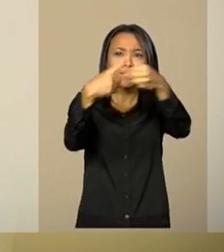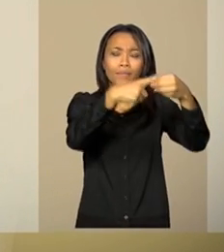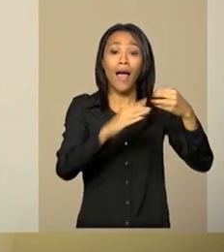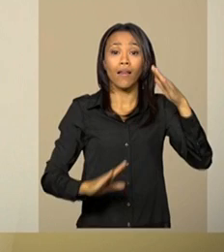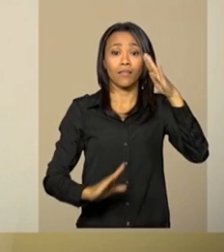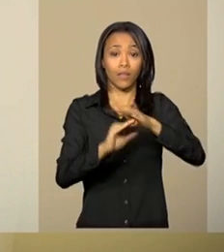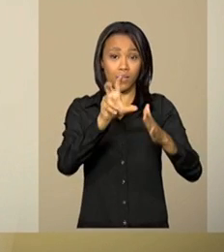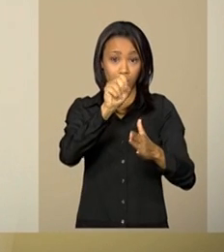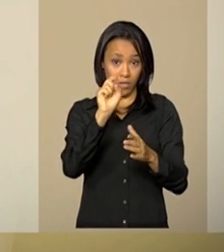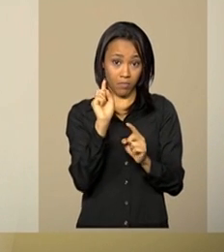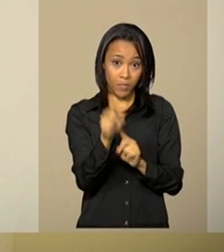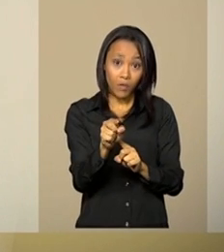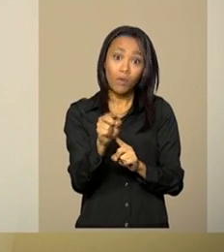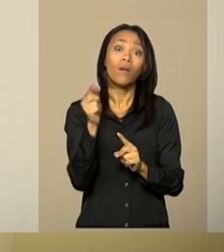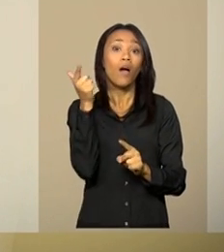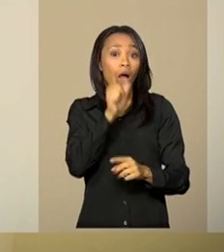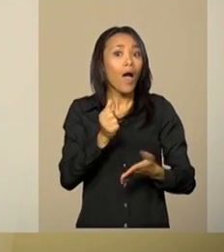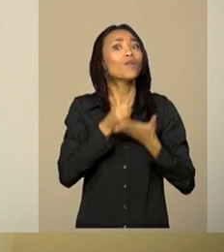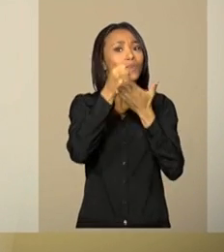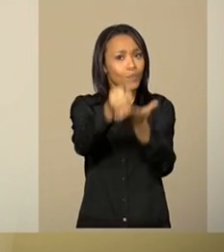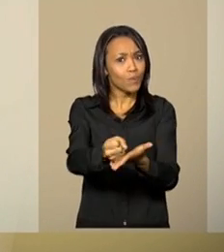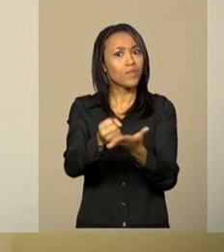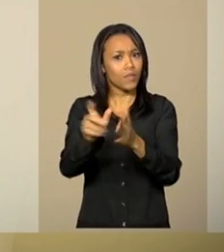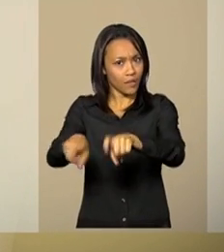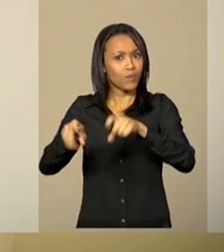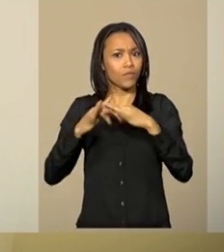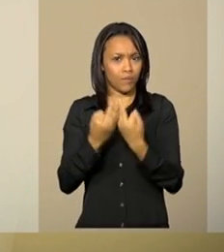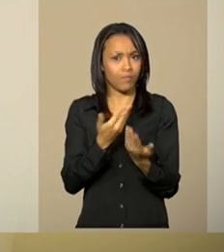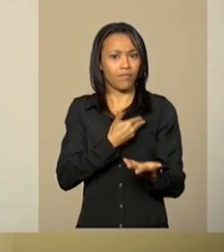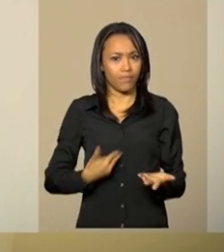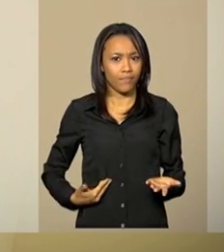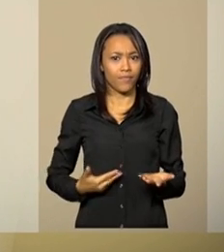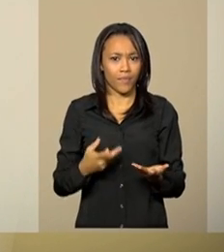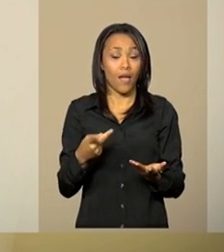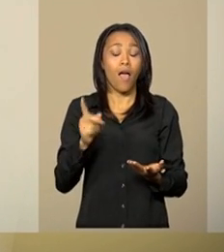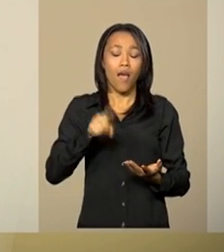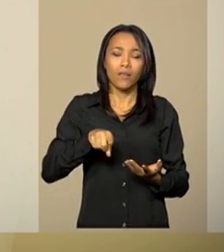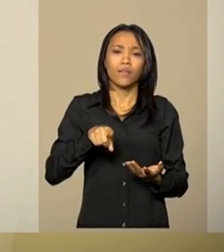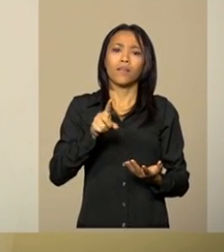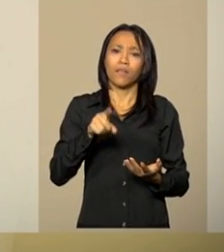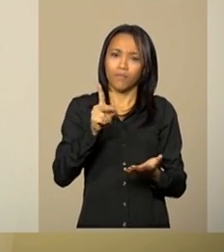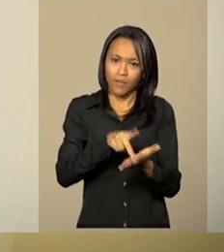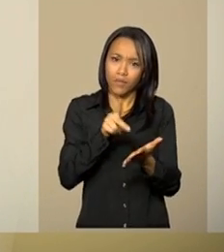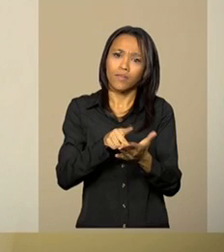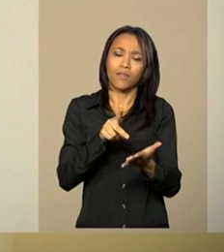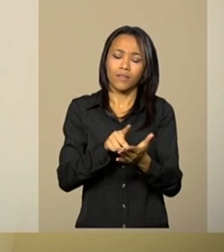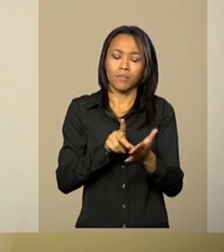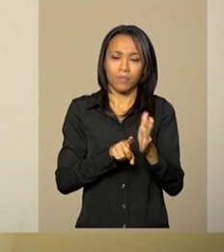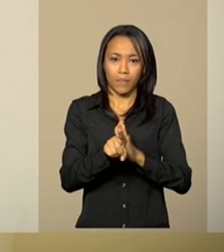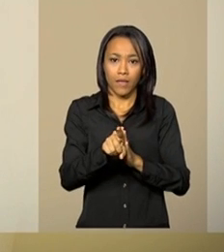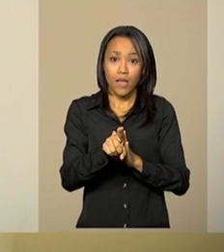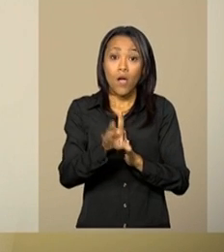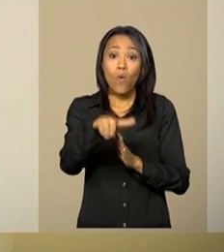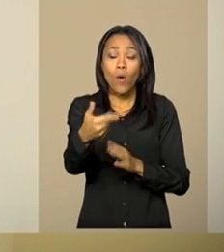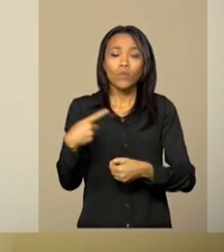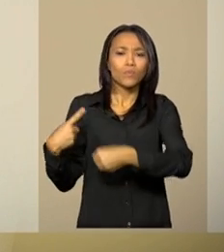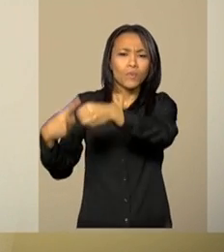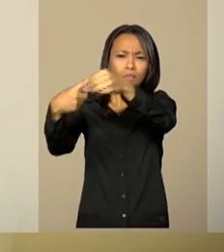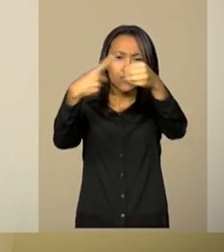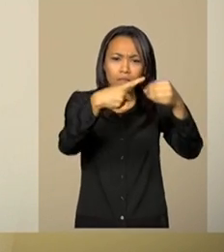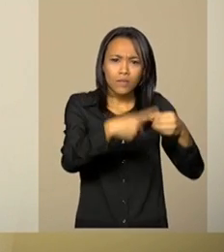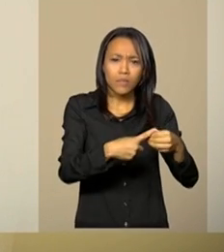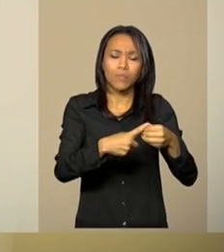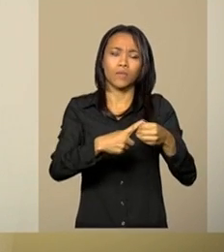mil habitantes beneficia muito a agricultura familiar, não é, presidenta? É verdade, Luciano, é verdade. Quando são municípios